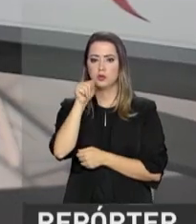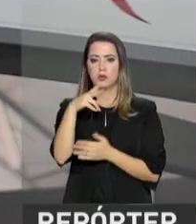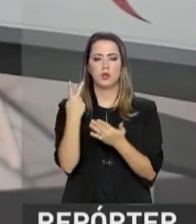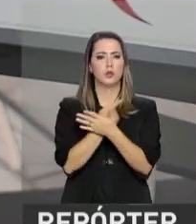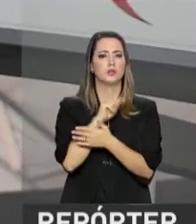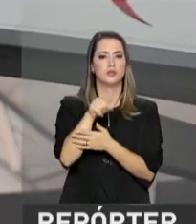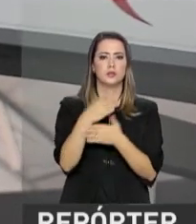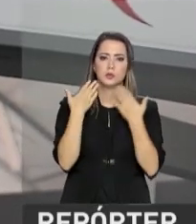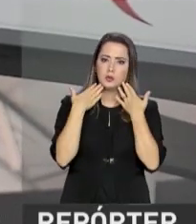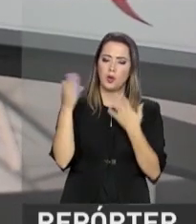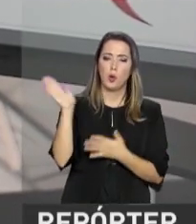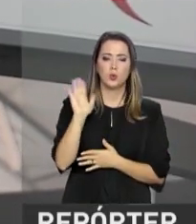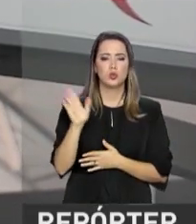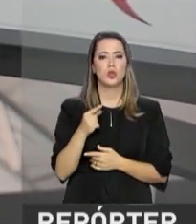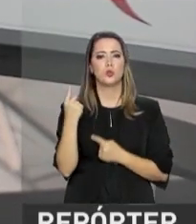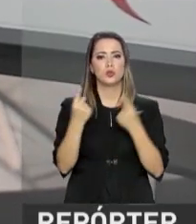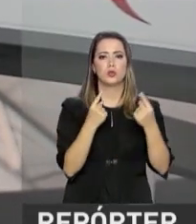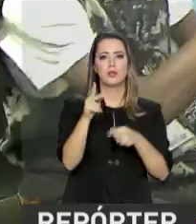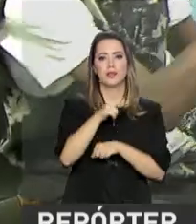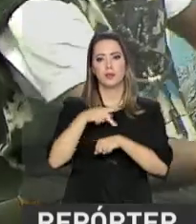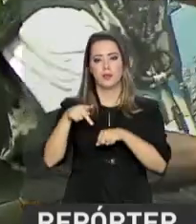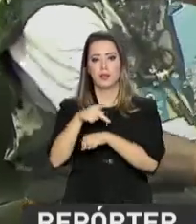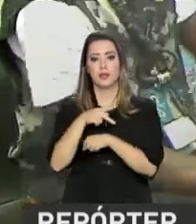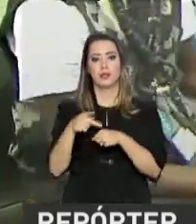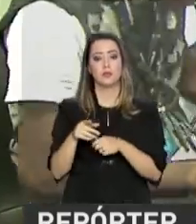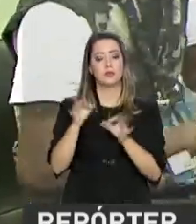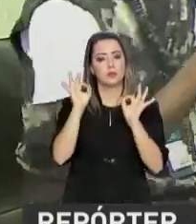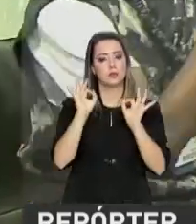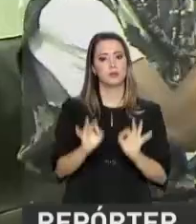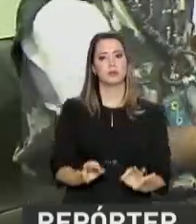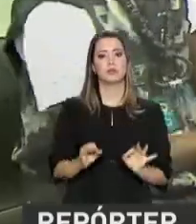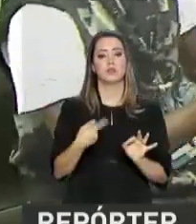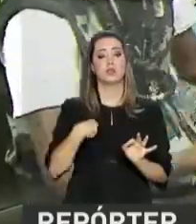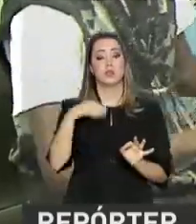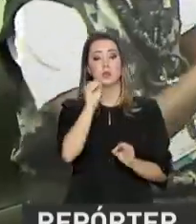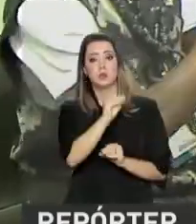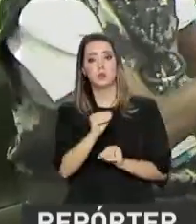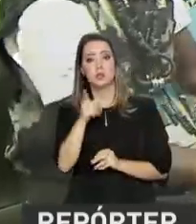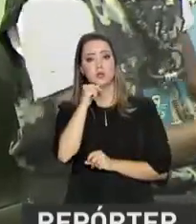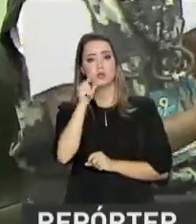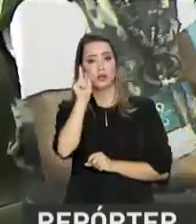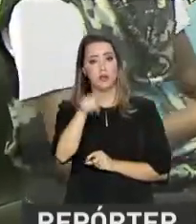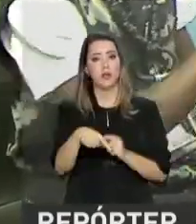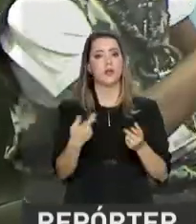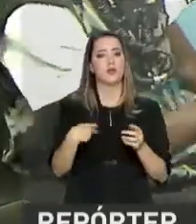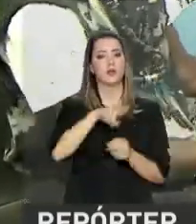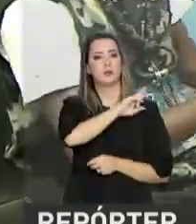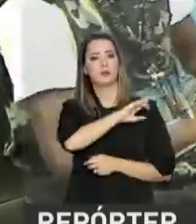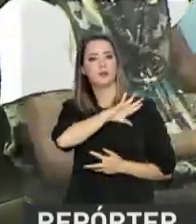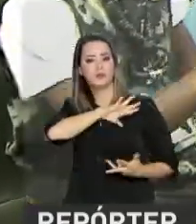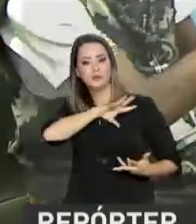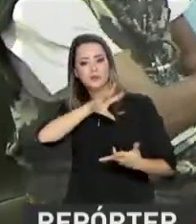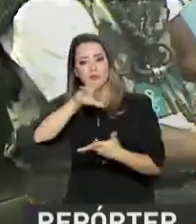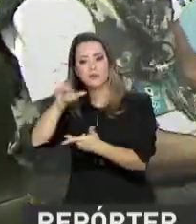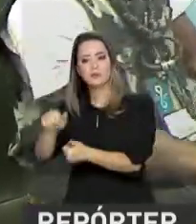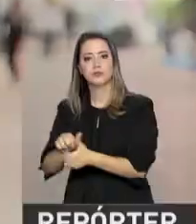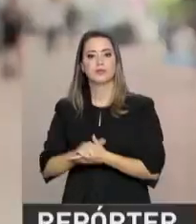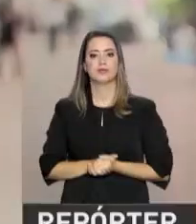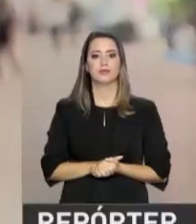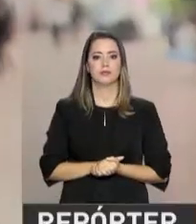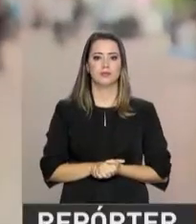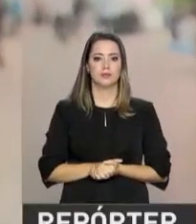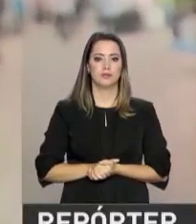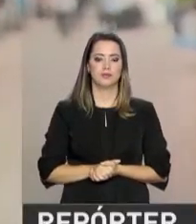fica aqui o adeus de cada um na certeza que a preservação da água em responsabilidade de todos